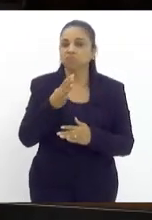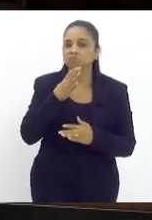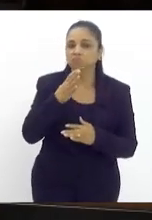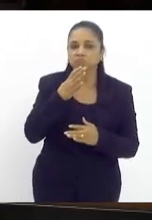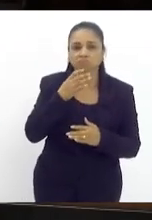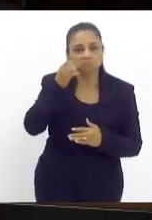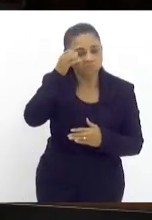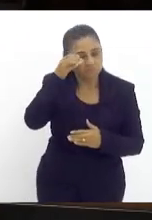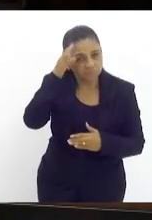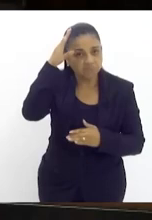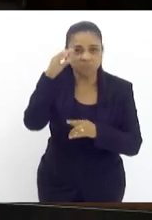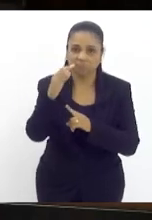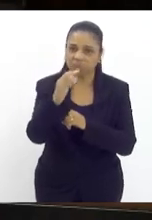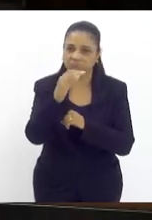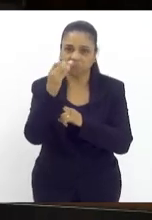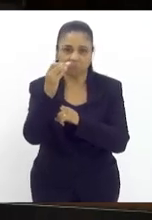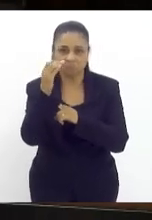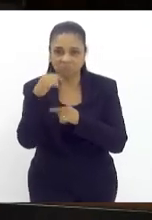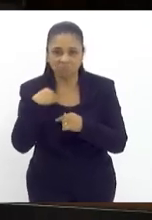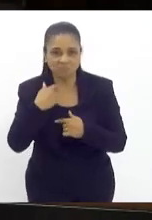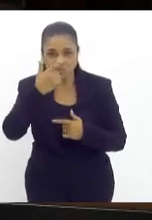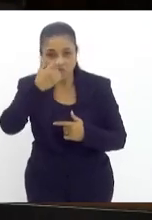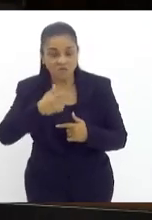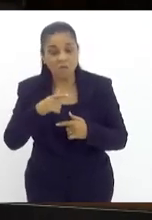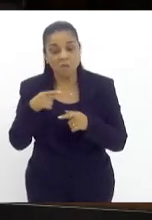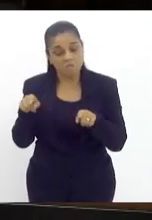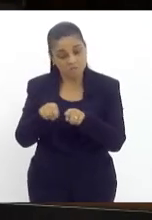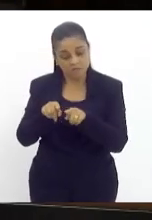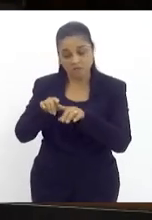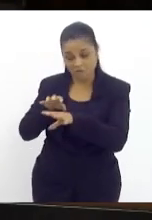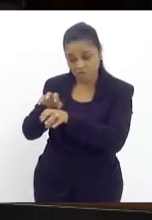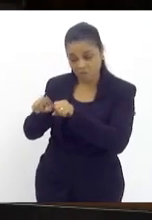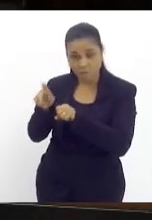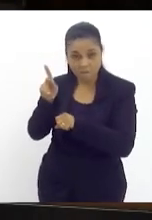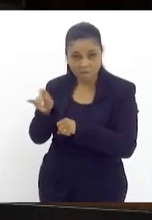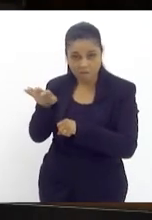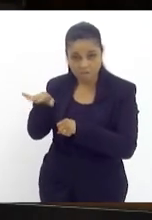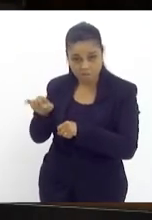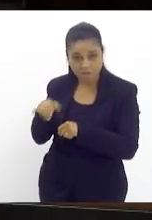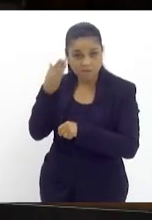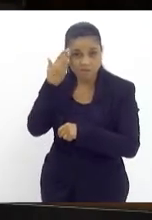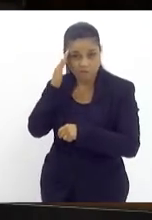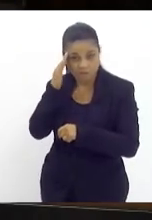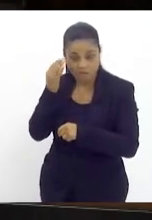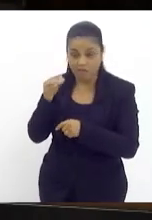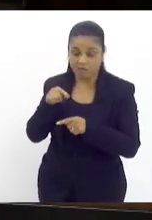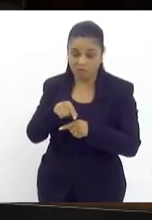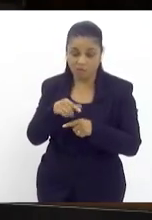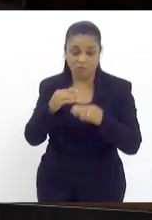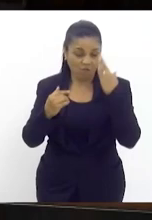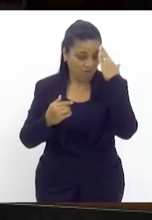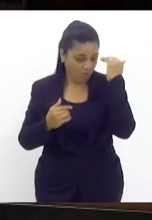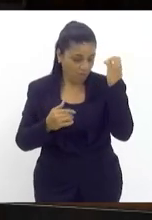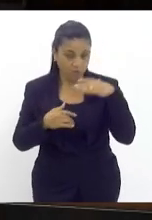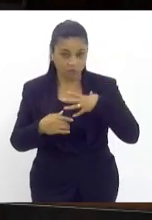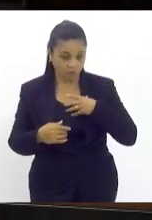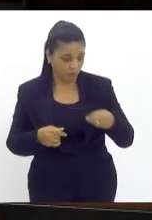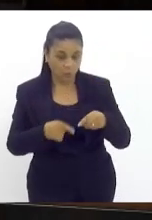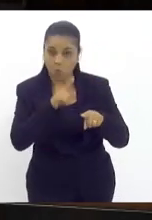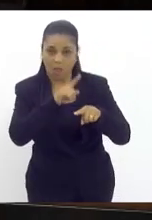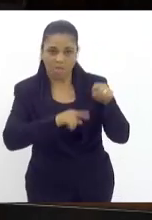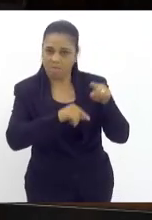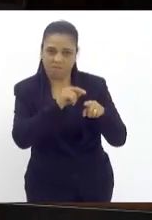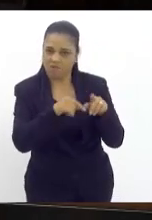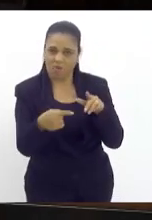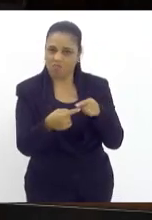assim. Então, nós teríamos que formar tantos pais, né, para entenderem que o sucesso dos filhos não é um sucesso material. Se